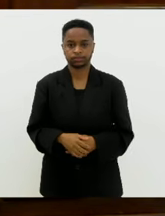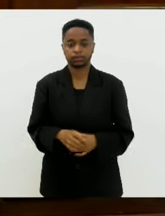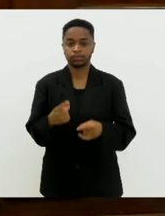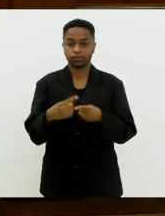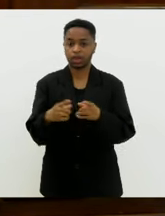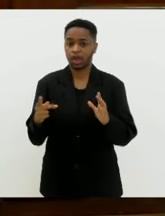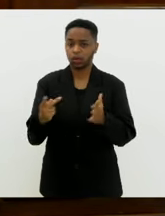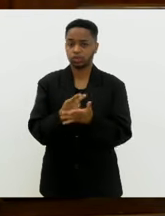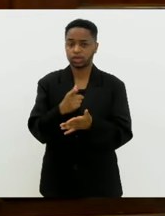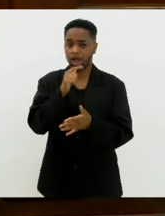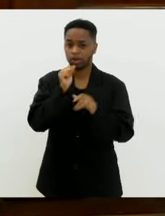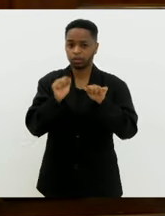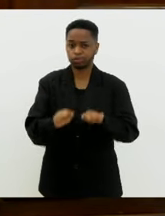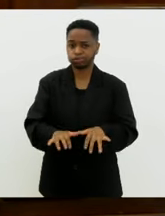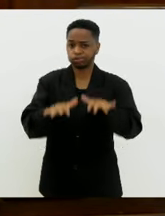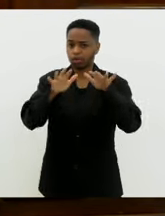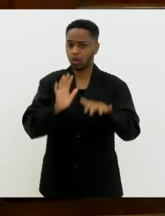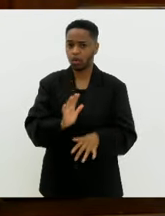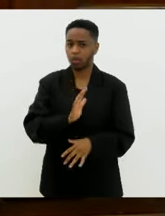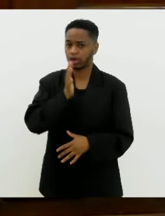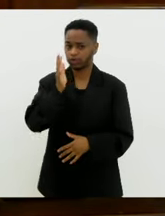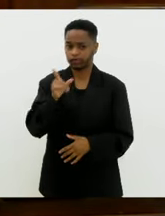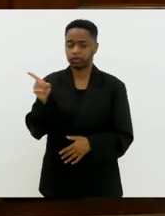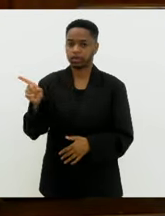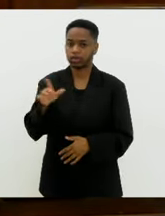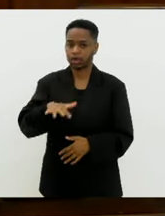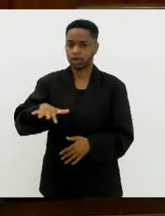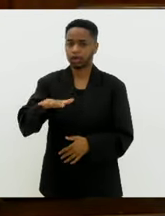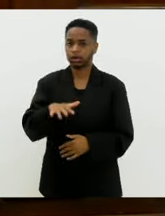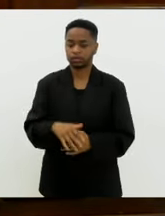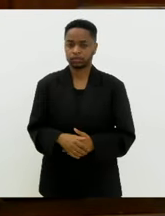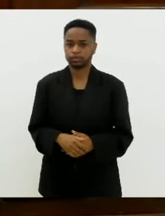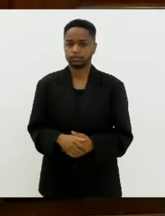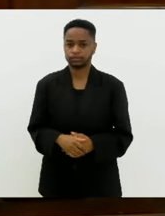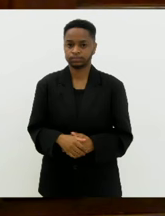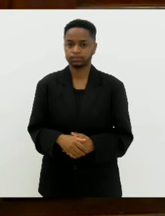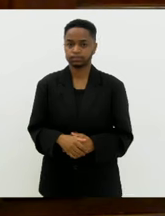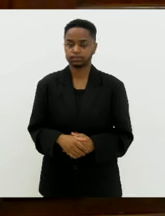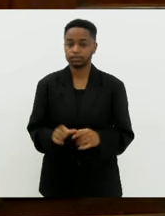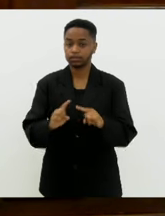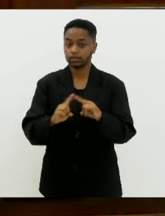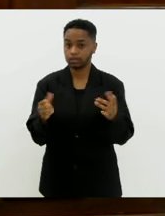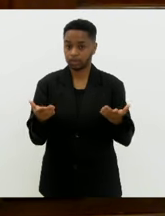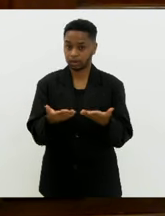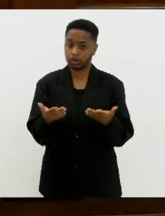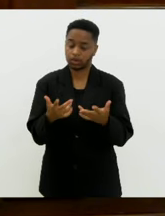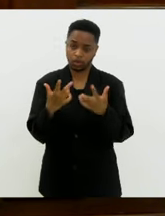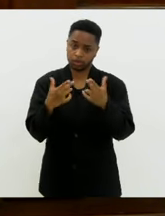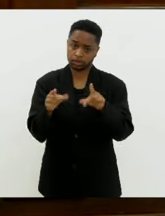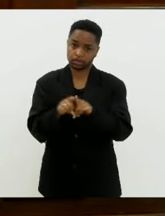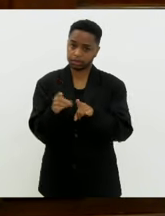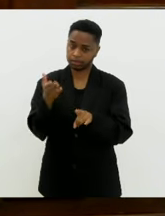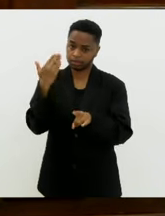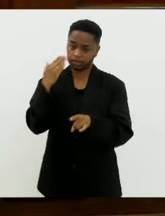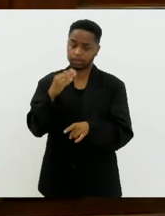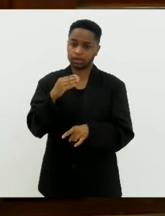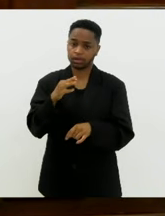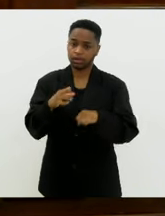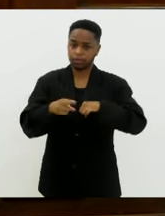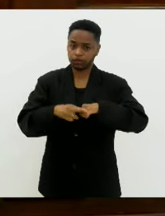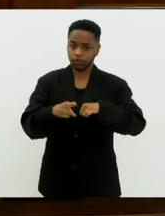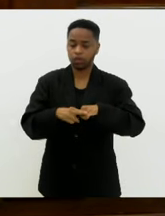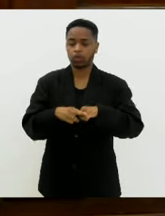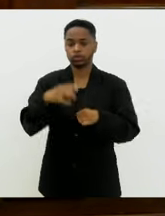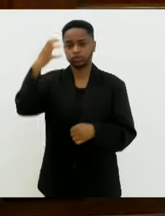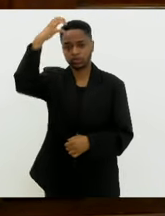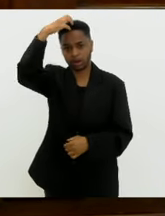enchente horrível ali na região do Pilar. Mas dessa vez nós tivemos, como da outra também, Belfor Roxo, Angra dos